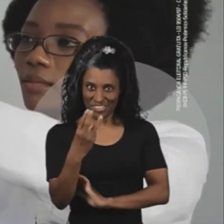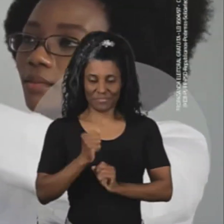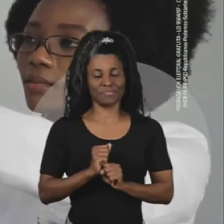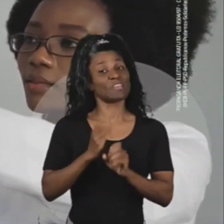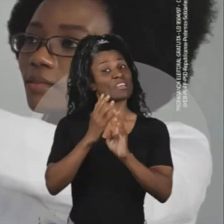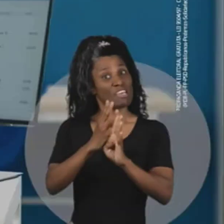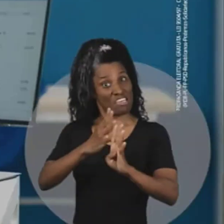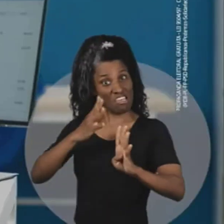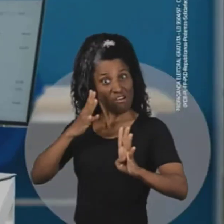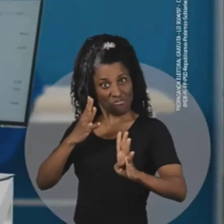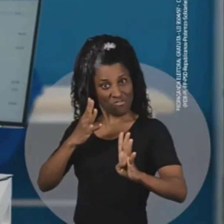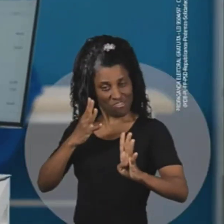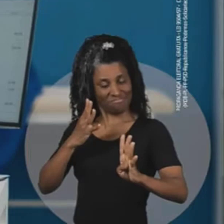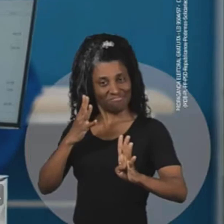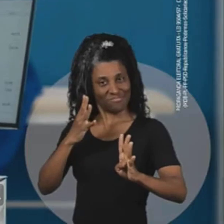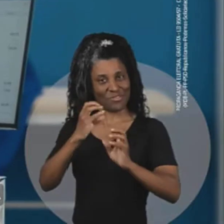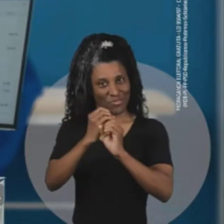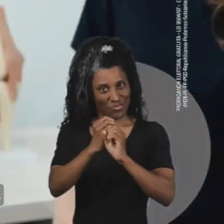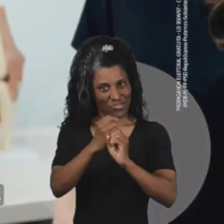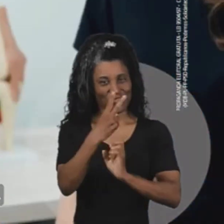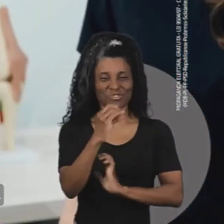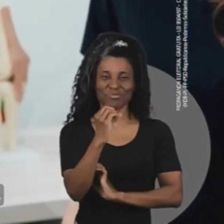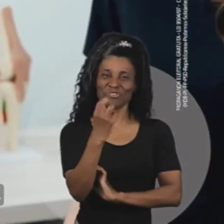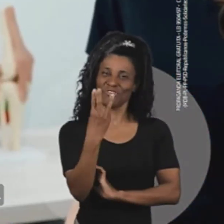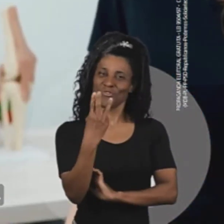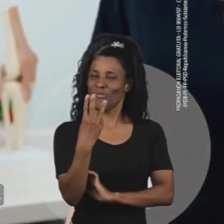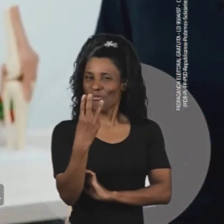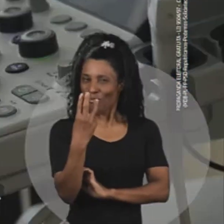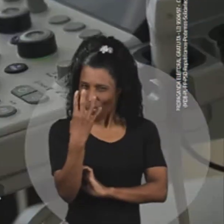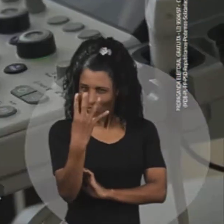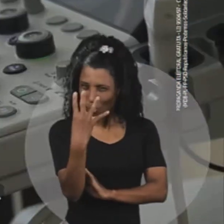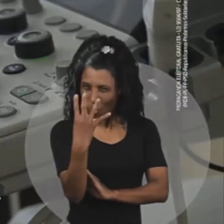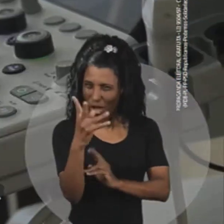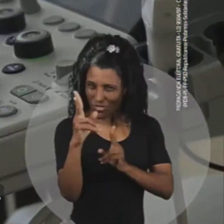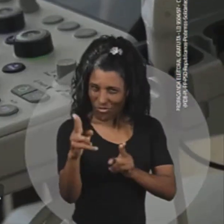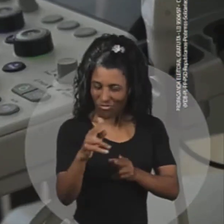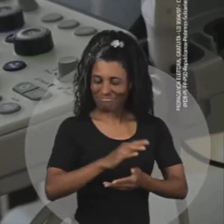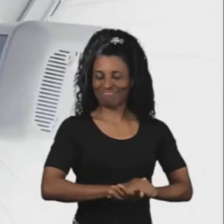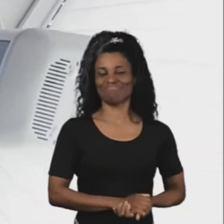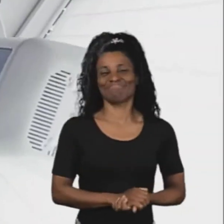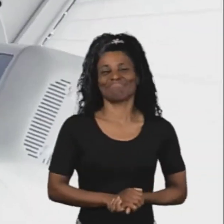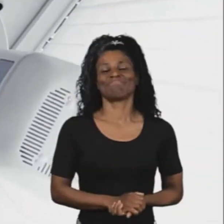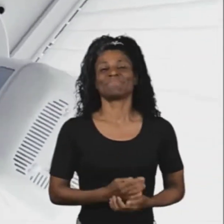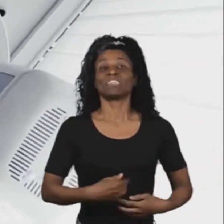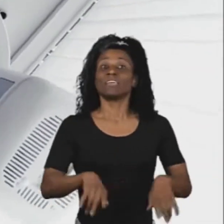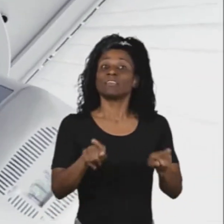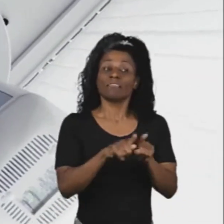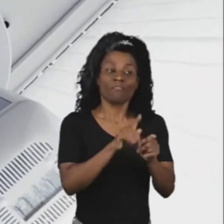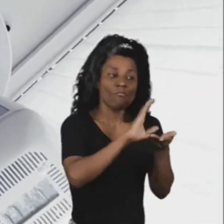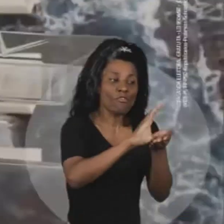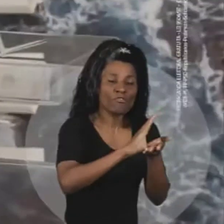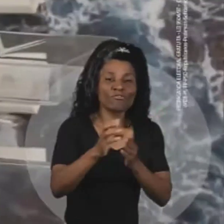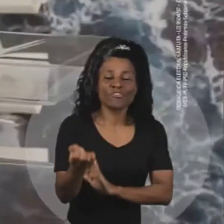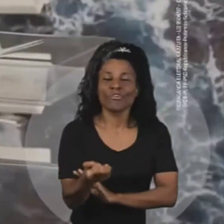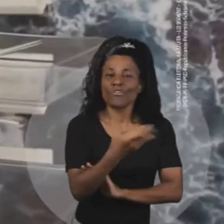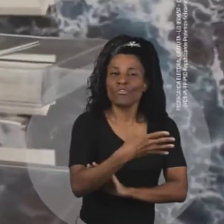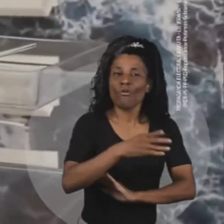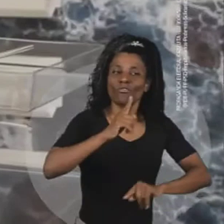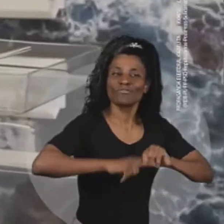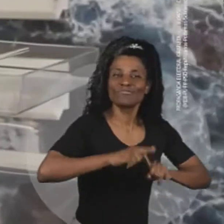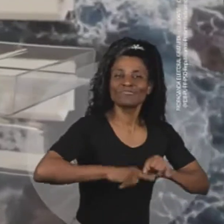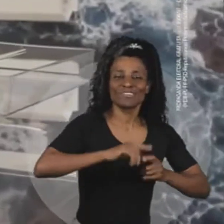a fila de 2024 será zerada nos próximos meses. Melo também investiu em novos